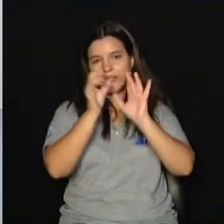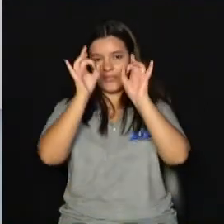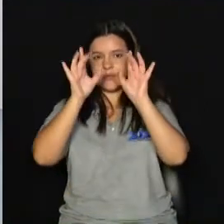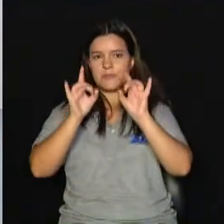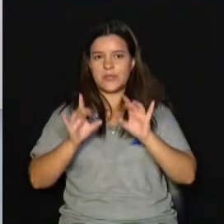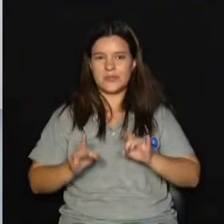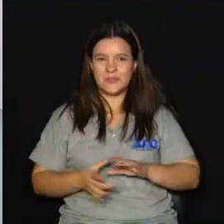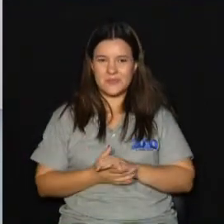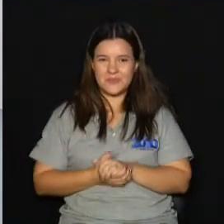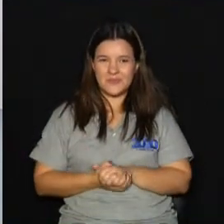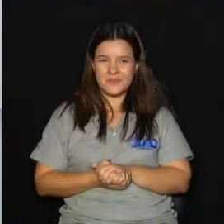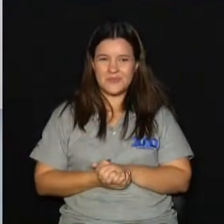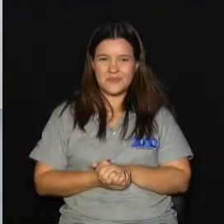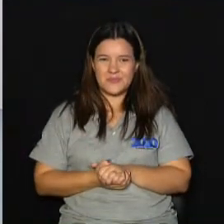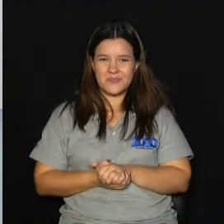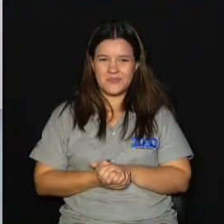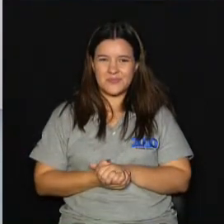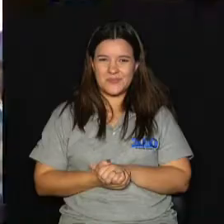mais, Rubens.